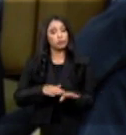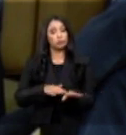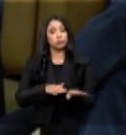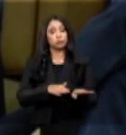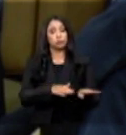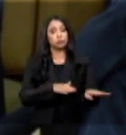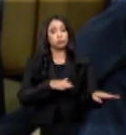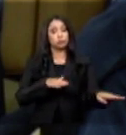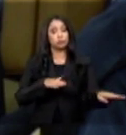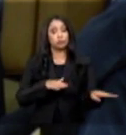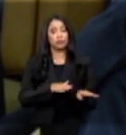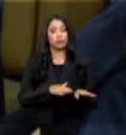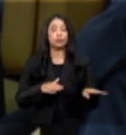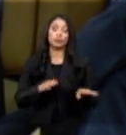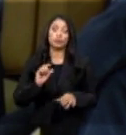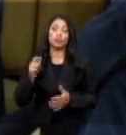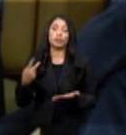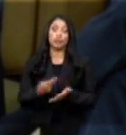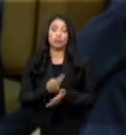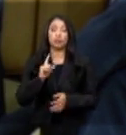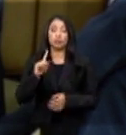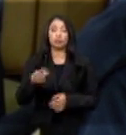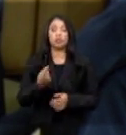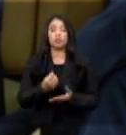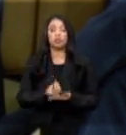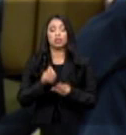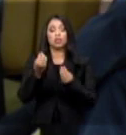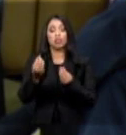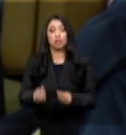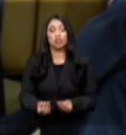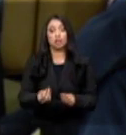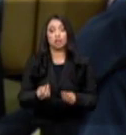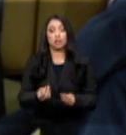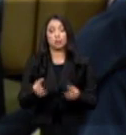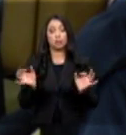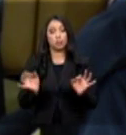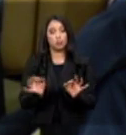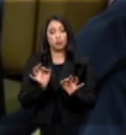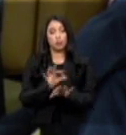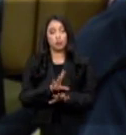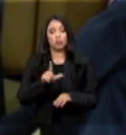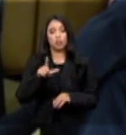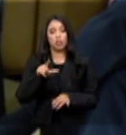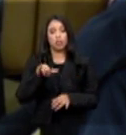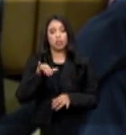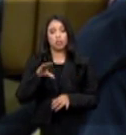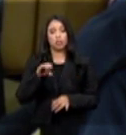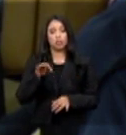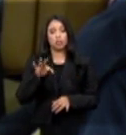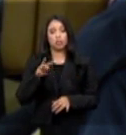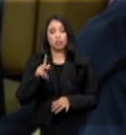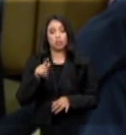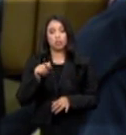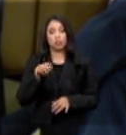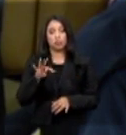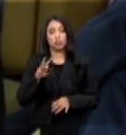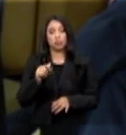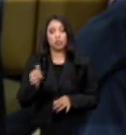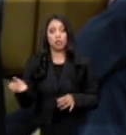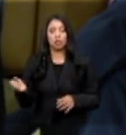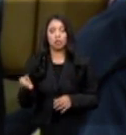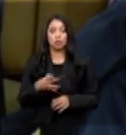por sua vez, quando entregue a obra, será licitada para operação por outra e nova